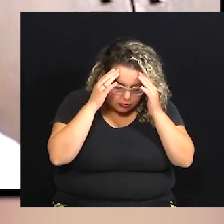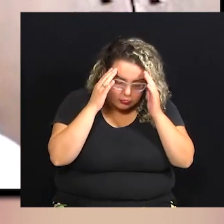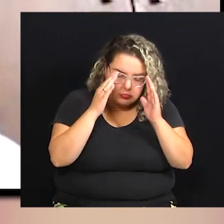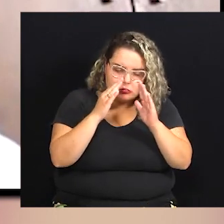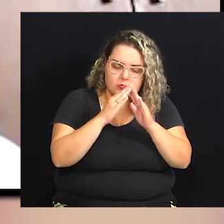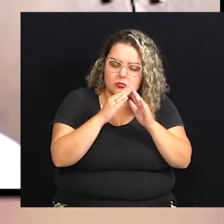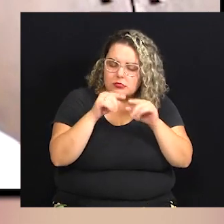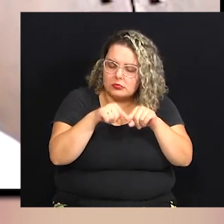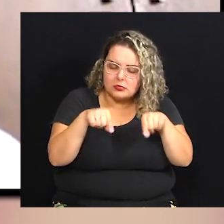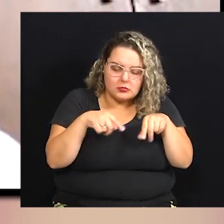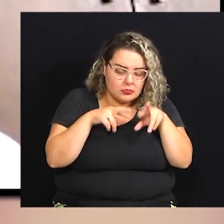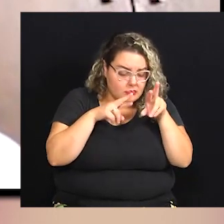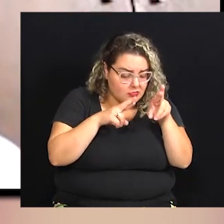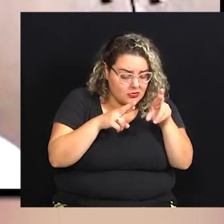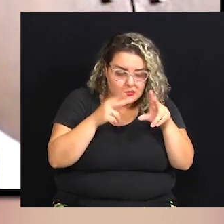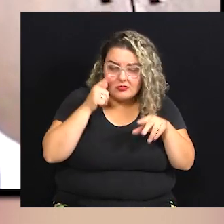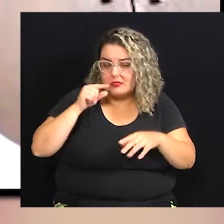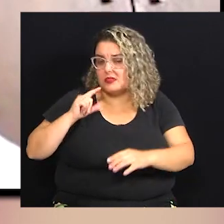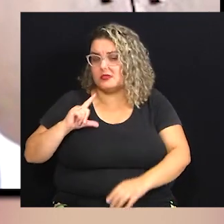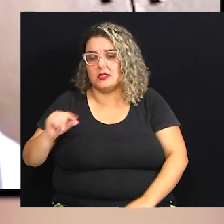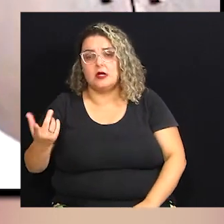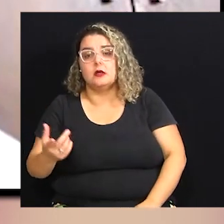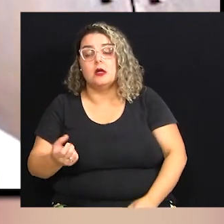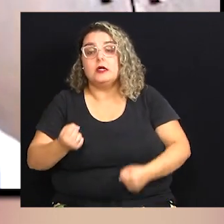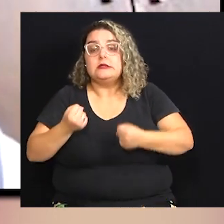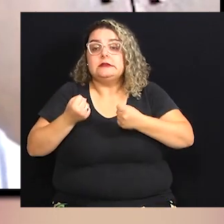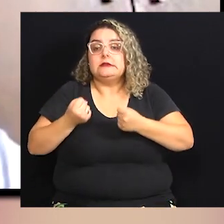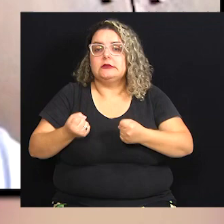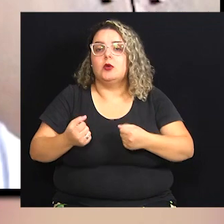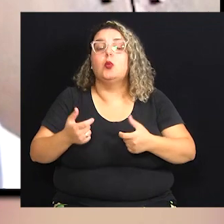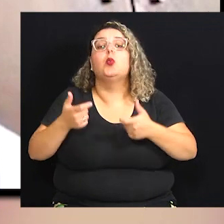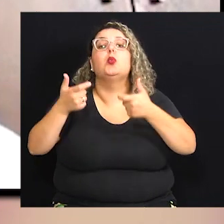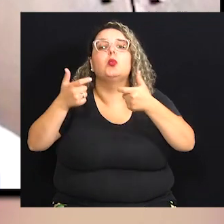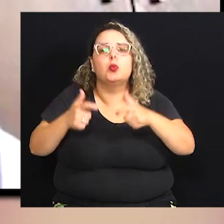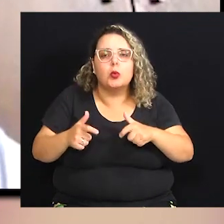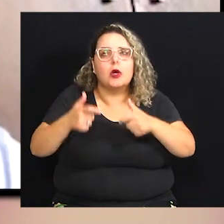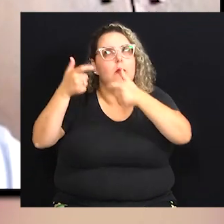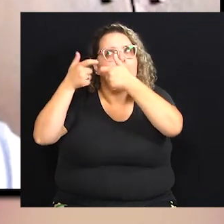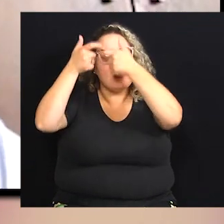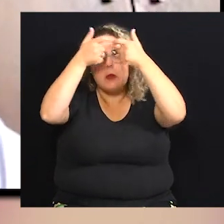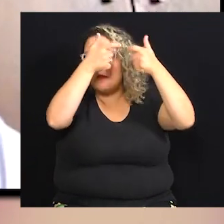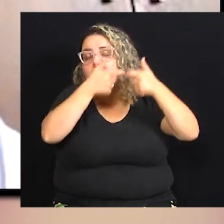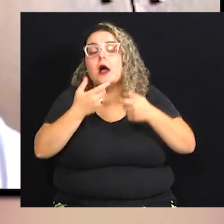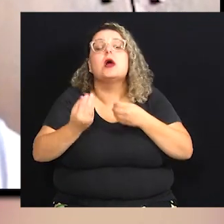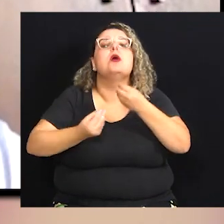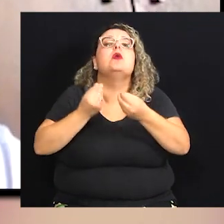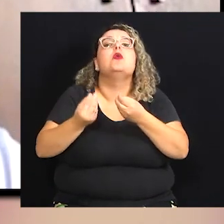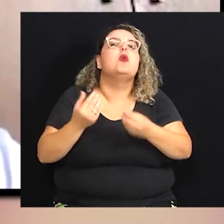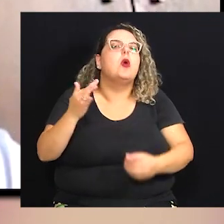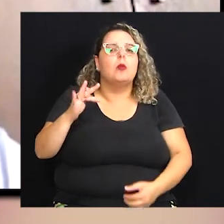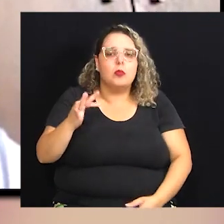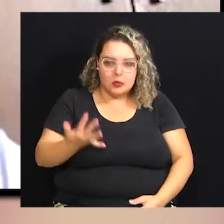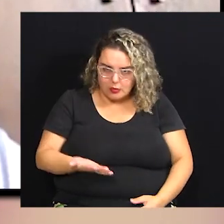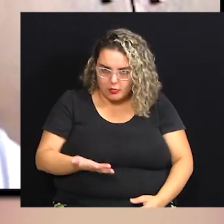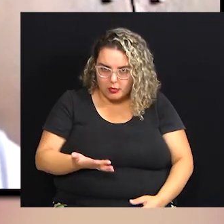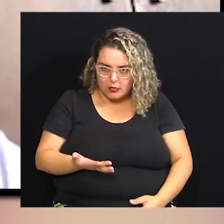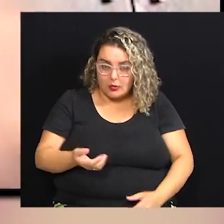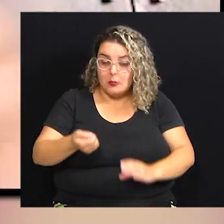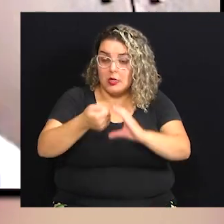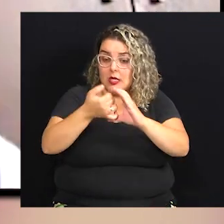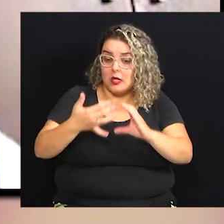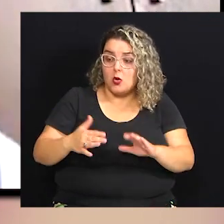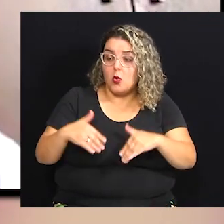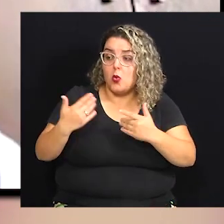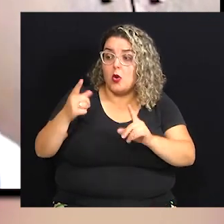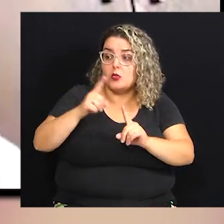dentro de casa, não consigo sair. Então, a intensidade da dor, aonde dói, como dói, isso tudo é importante